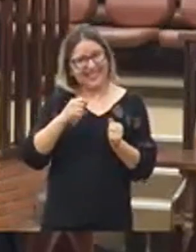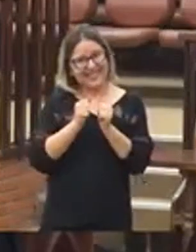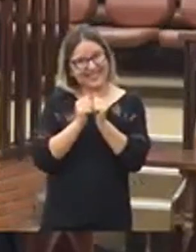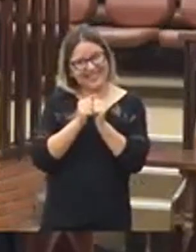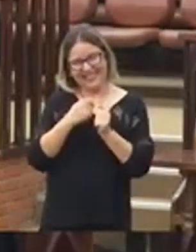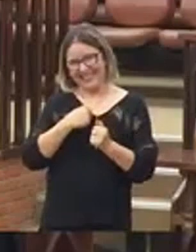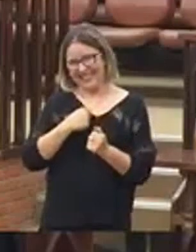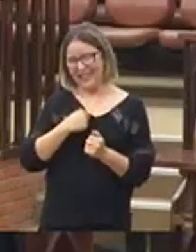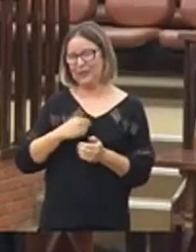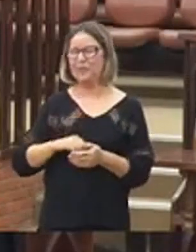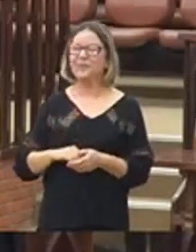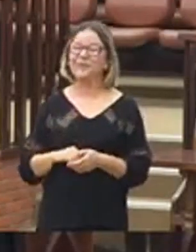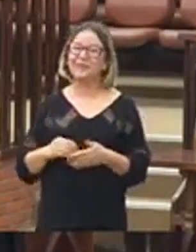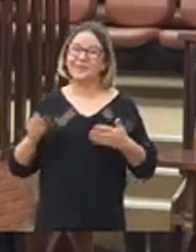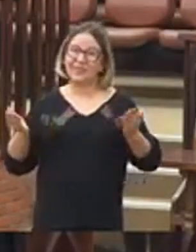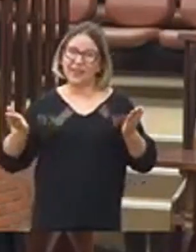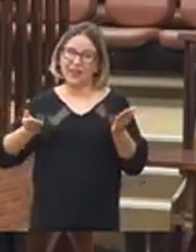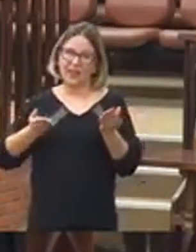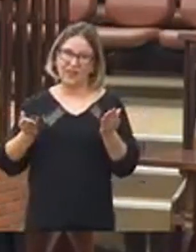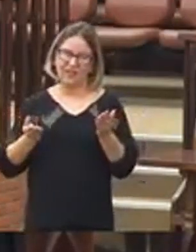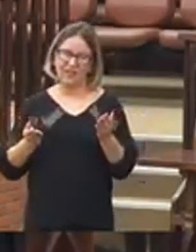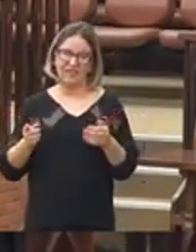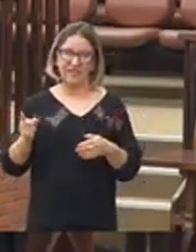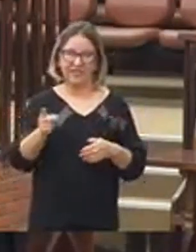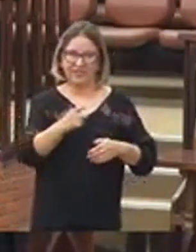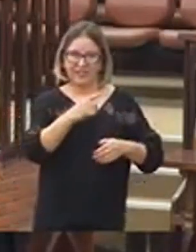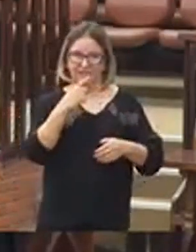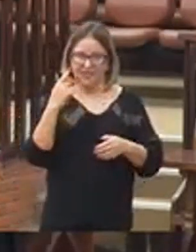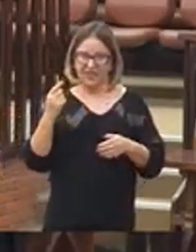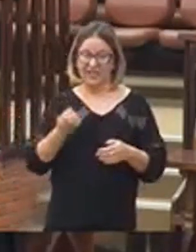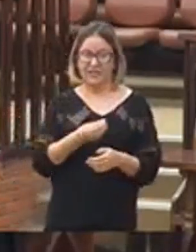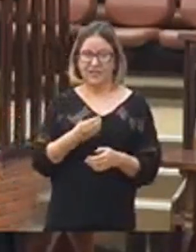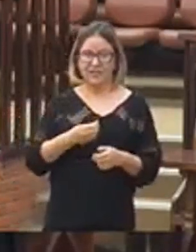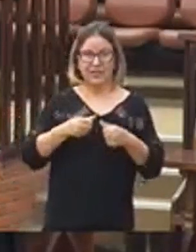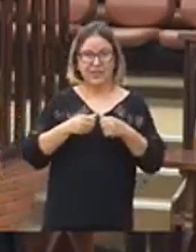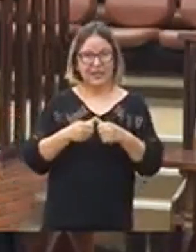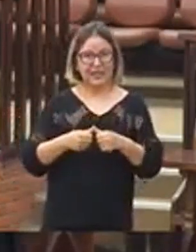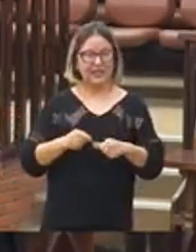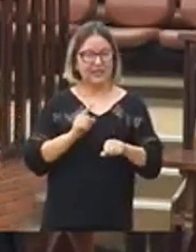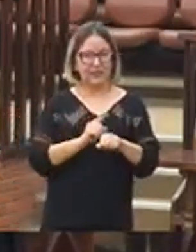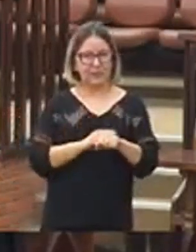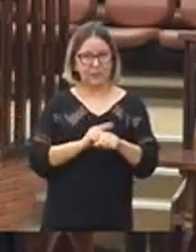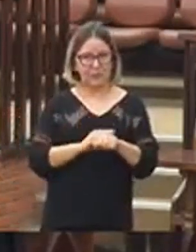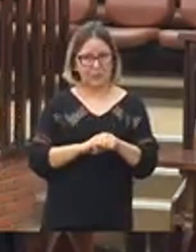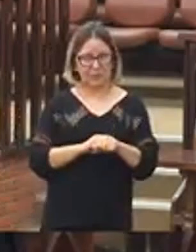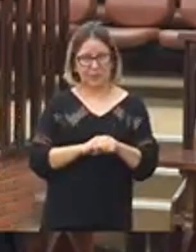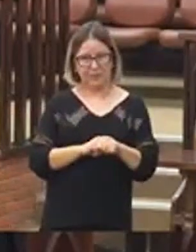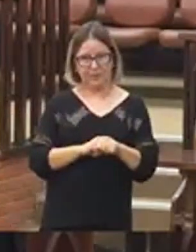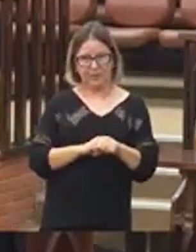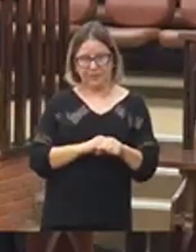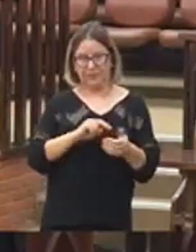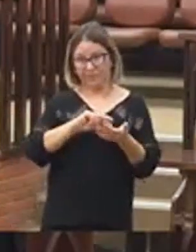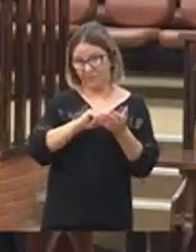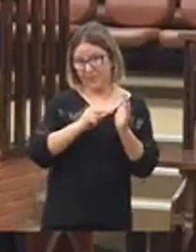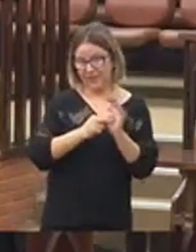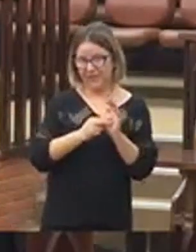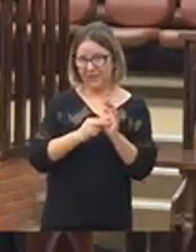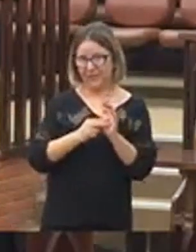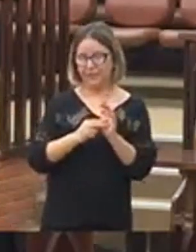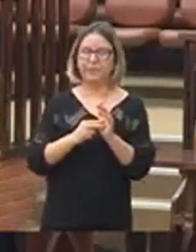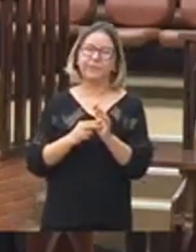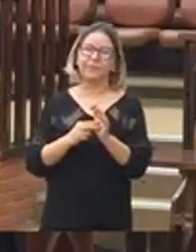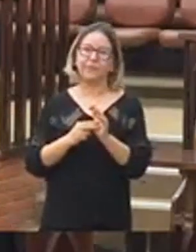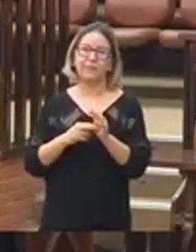nós estamos passando por esse momento significativo, onde o Senhor está